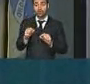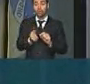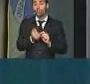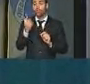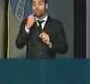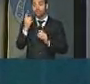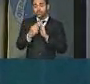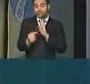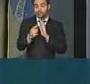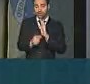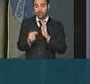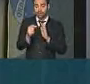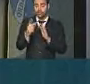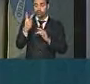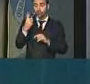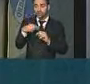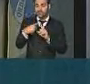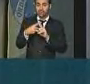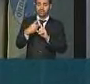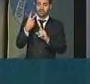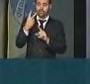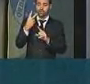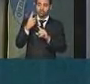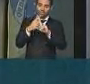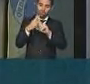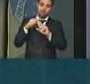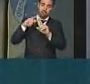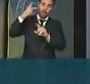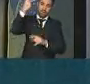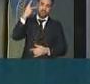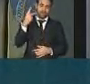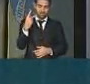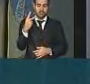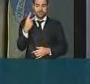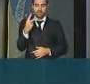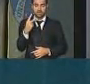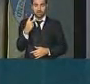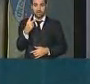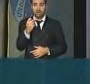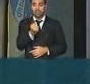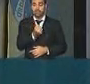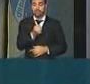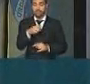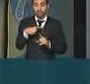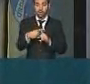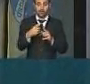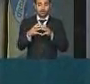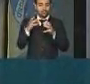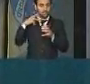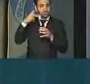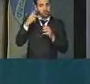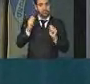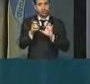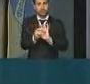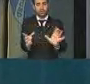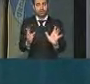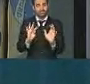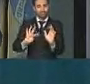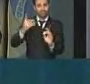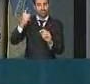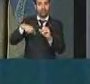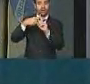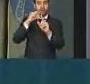destaques do dobro do previsto ou seja dobra a quantidade dos partidos a apresentação de destaques